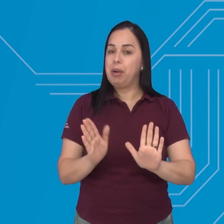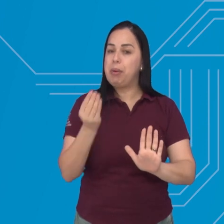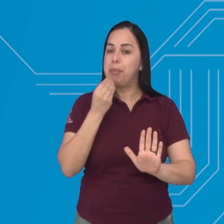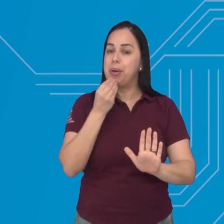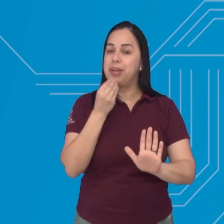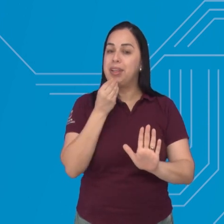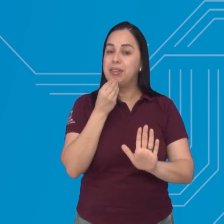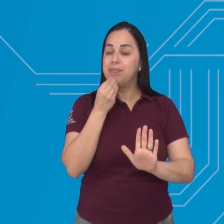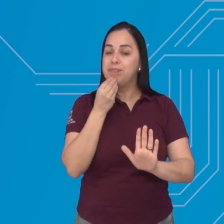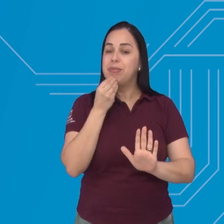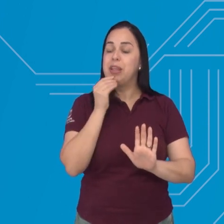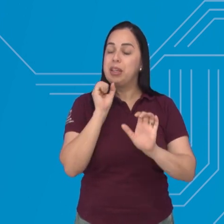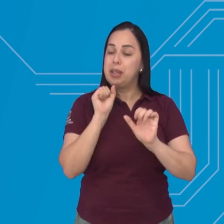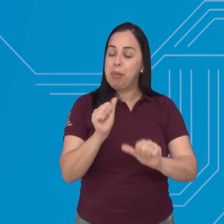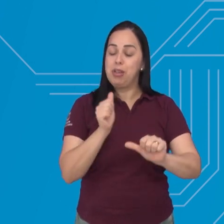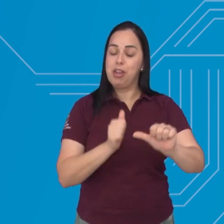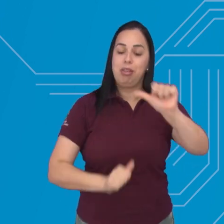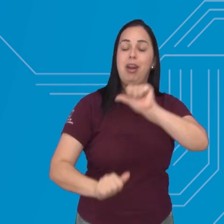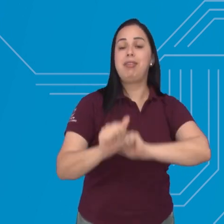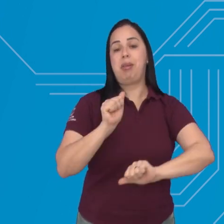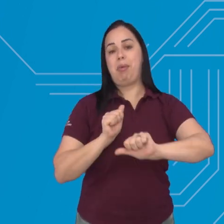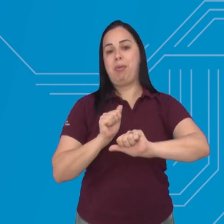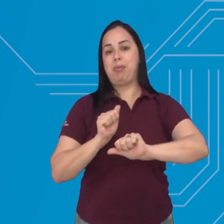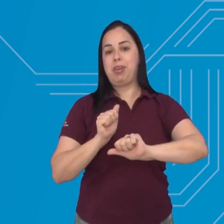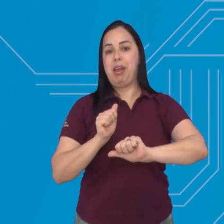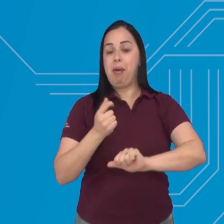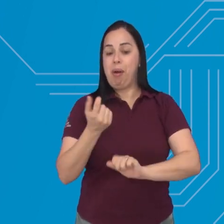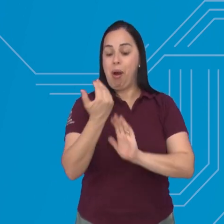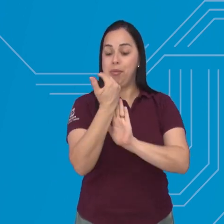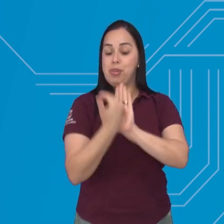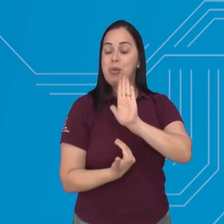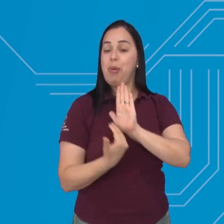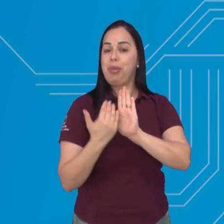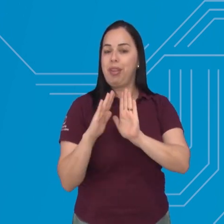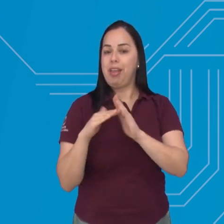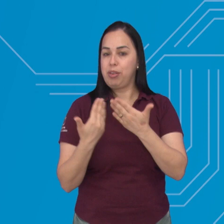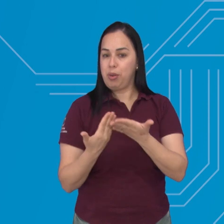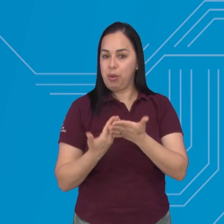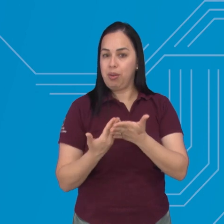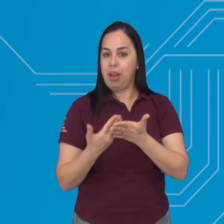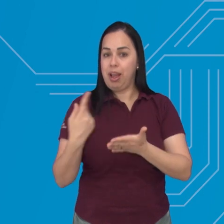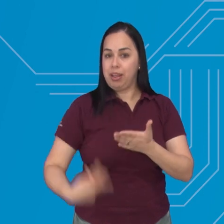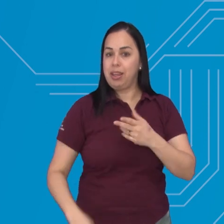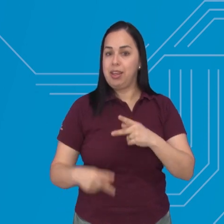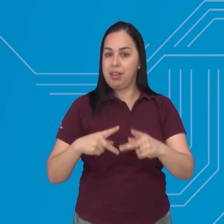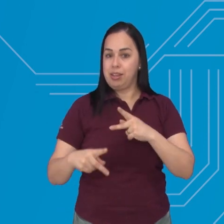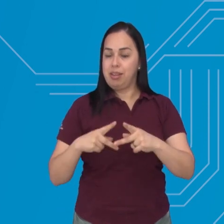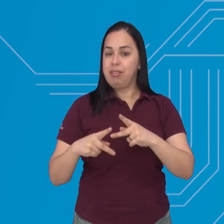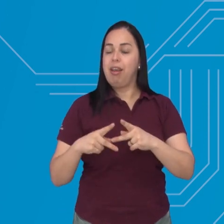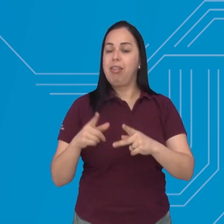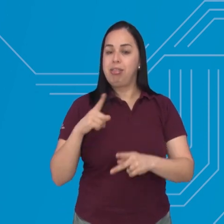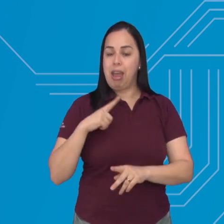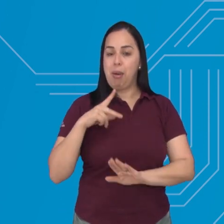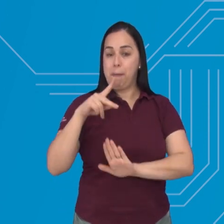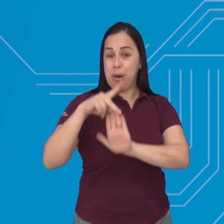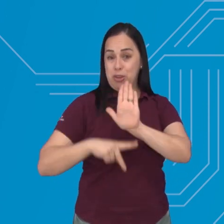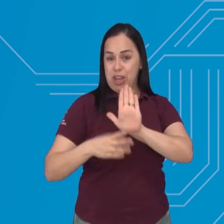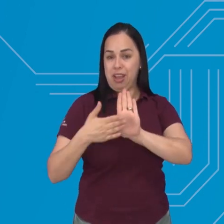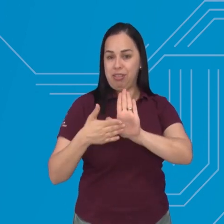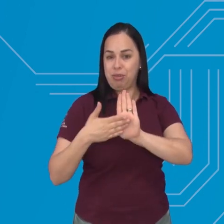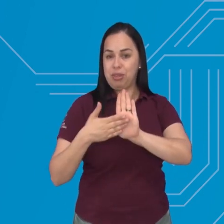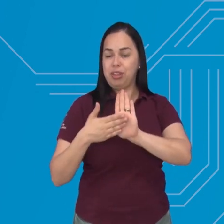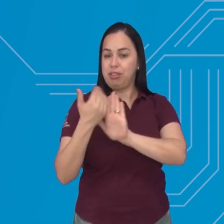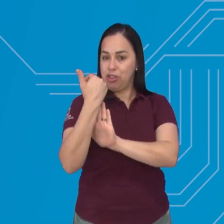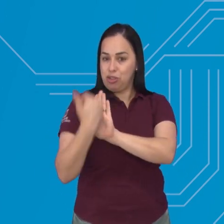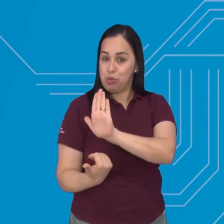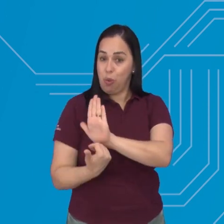uma oportunidade que pode ser transformadora, que são as bolsas de estudo. São José tem um programa dedicado à oferta de bolsas e